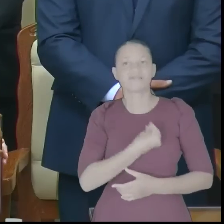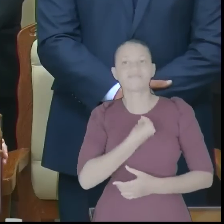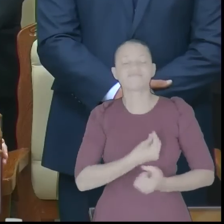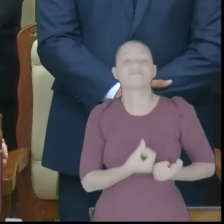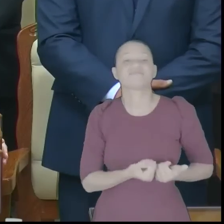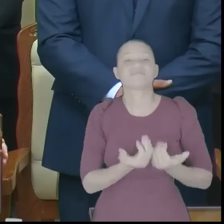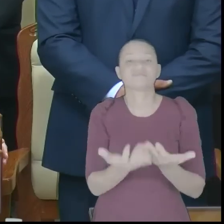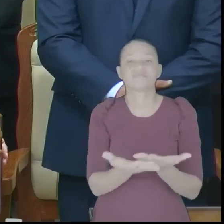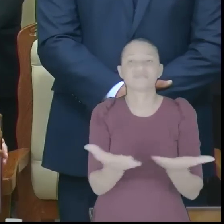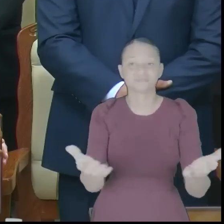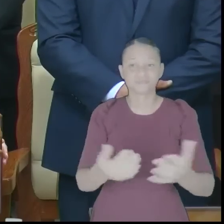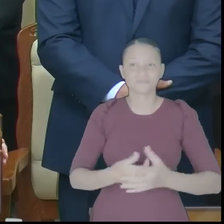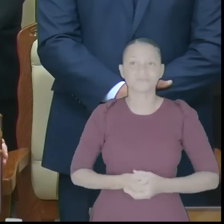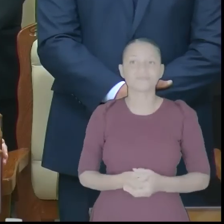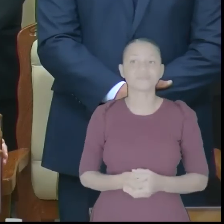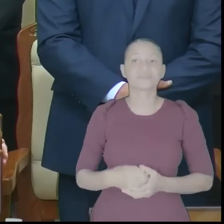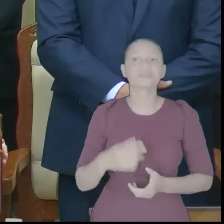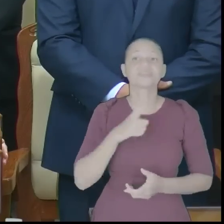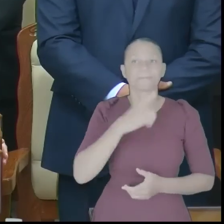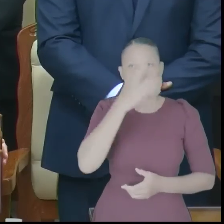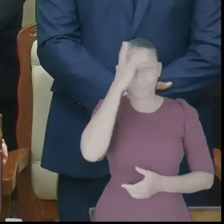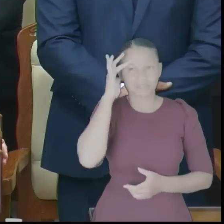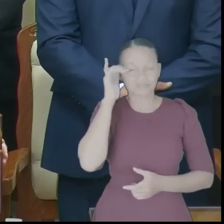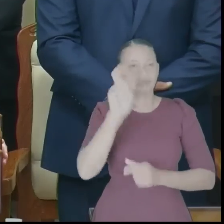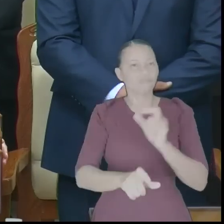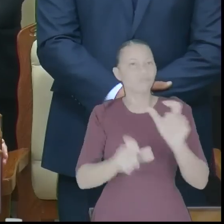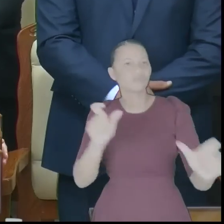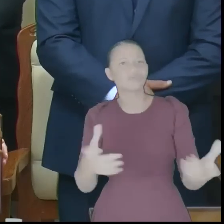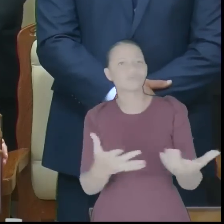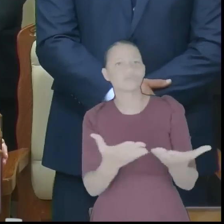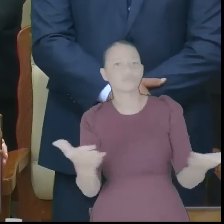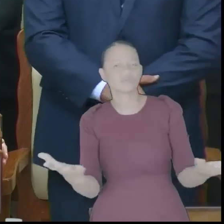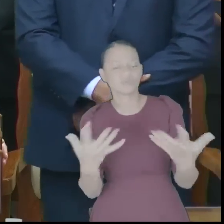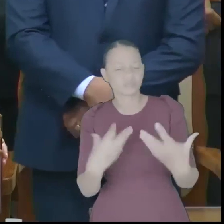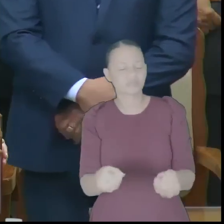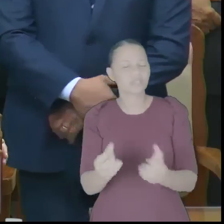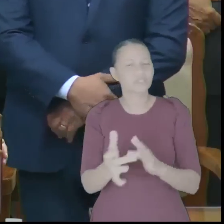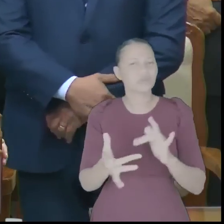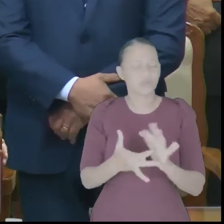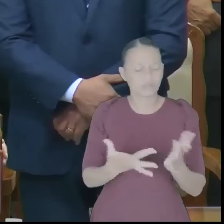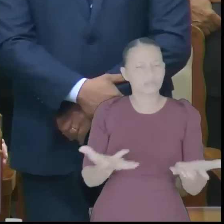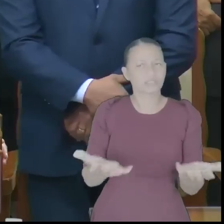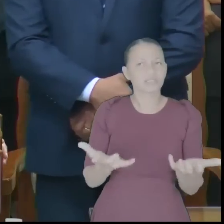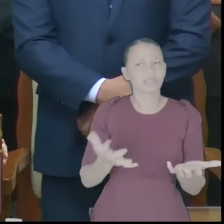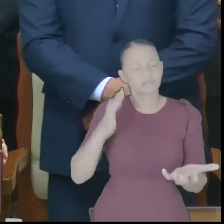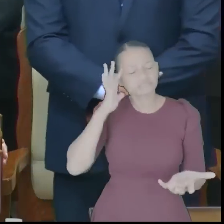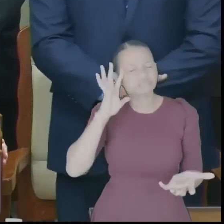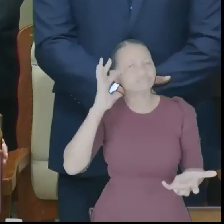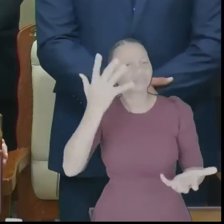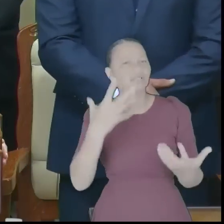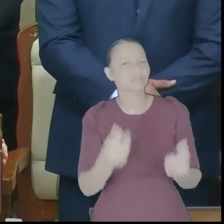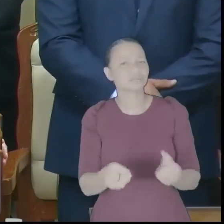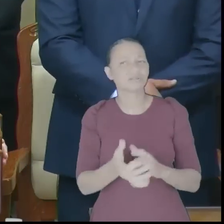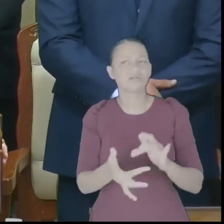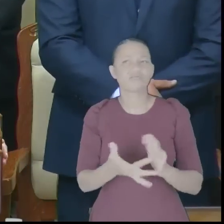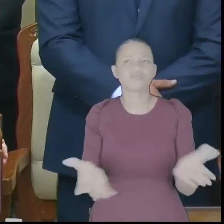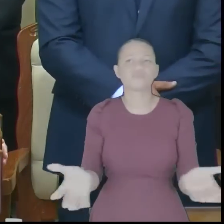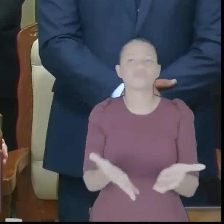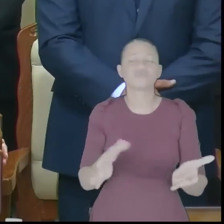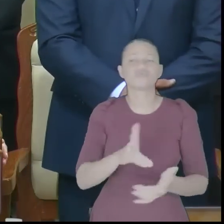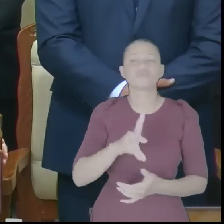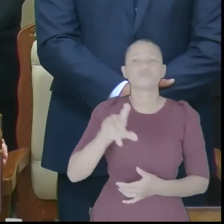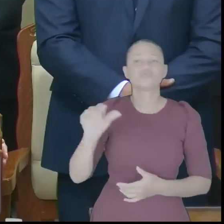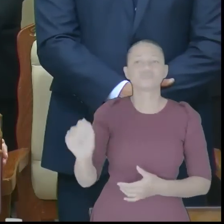você. Tem mais alguém? Quer entregar a tua vida a Jesus? Hoje é o dia. Hoje é o dia.